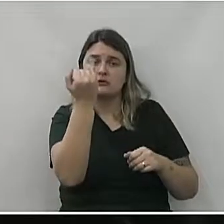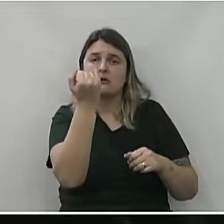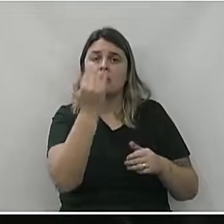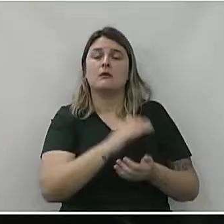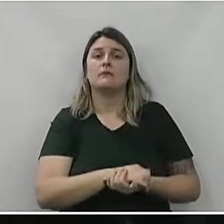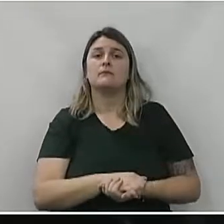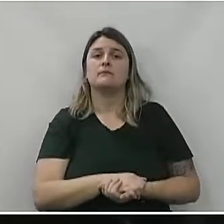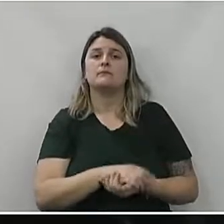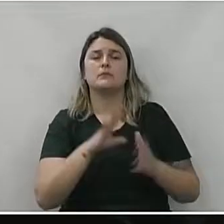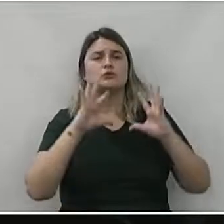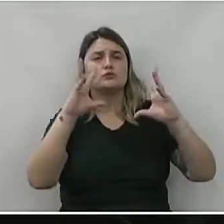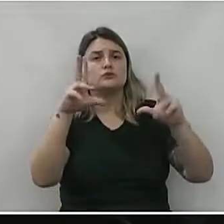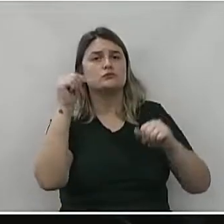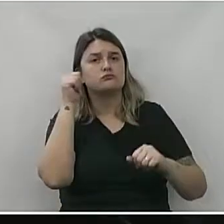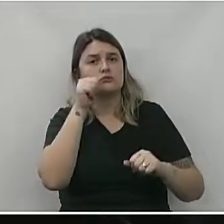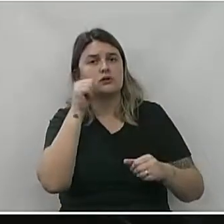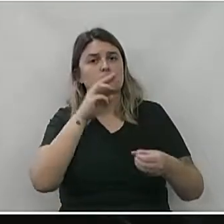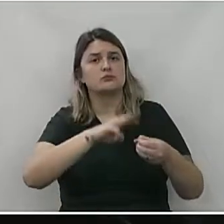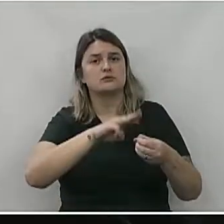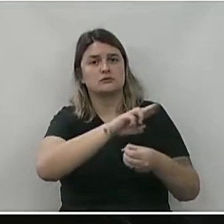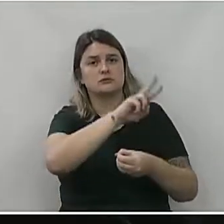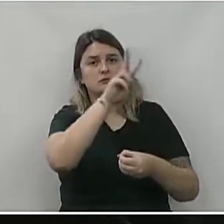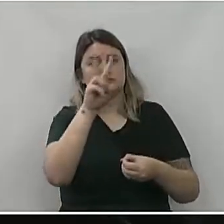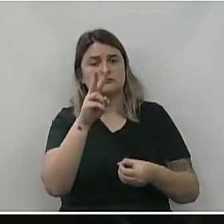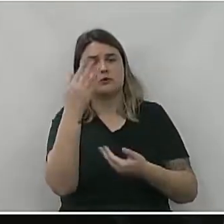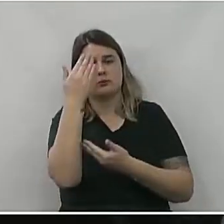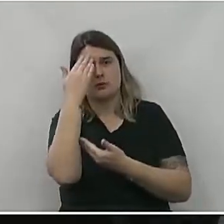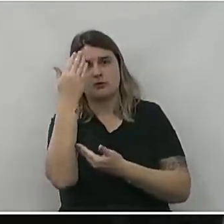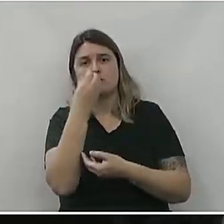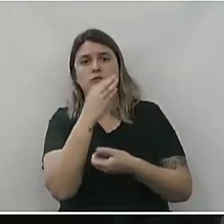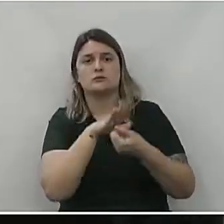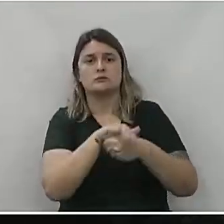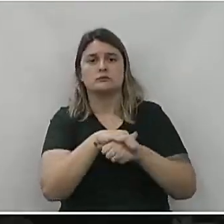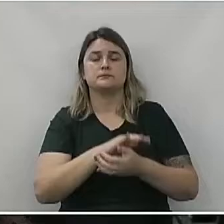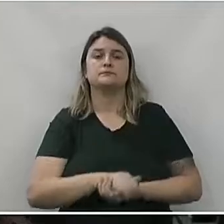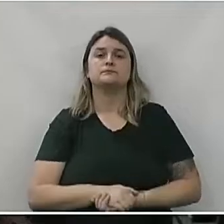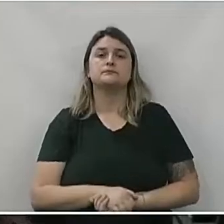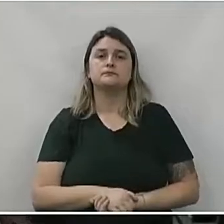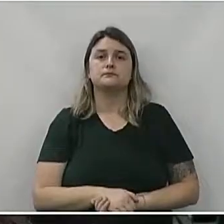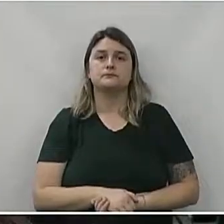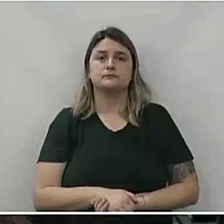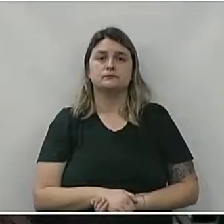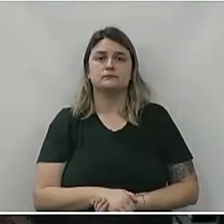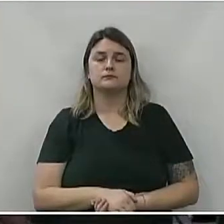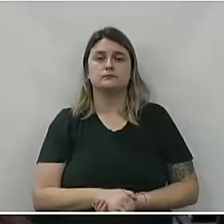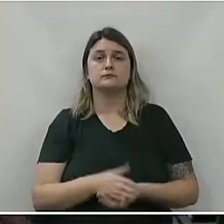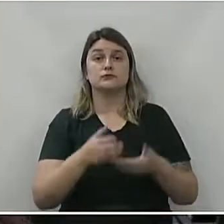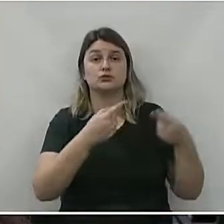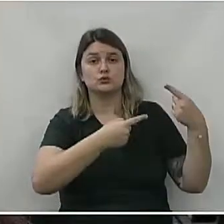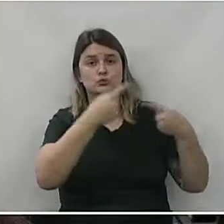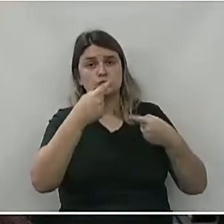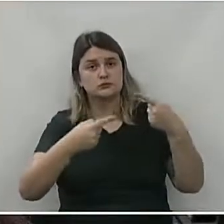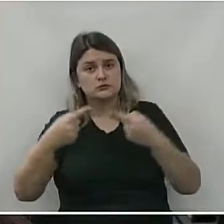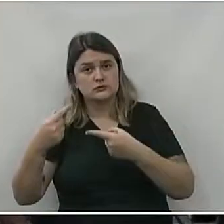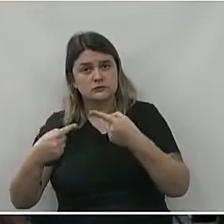para as mulheres aqui do nosso município. Muito obrigado e boa noite. Em